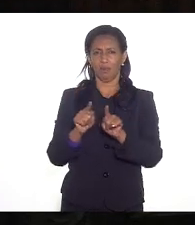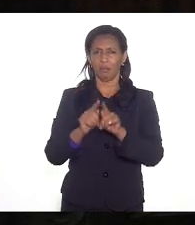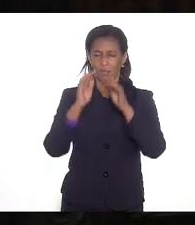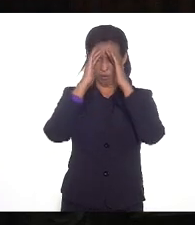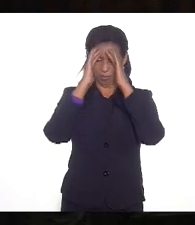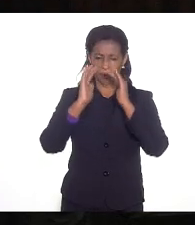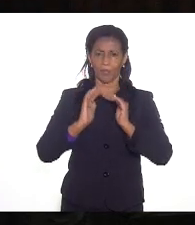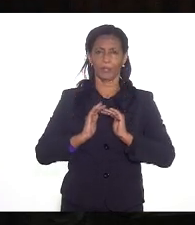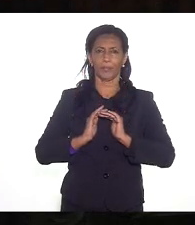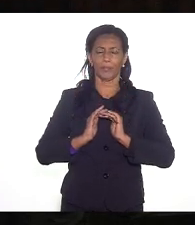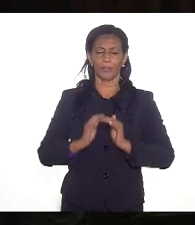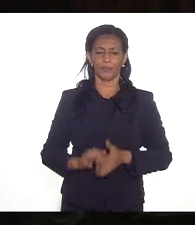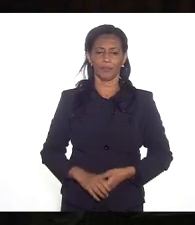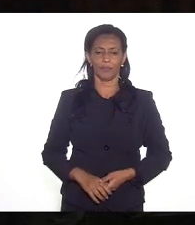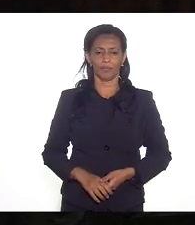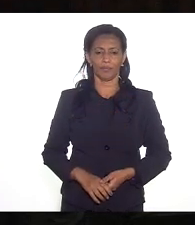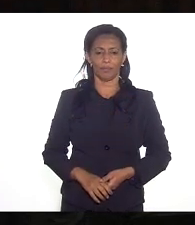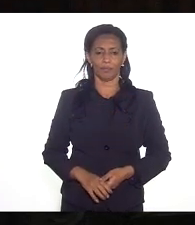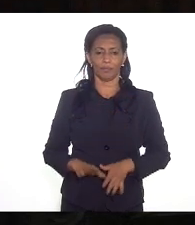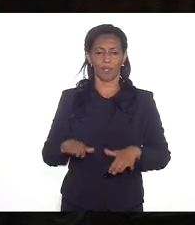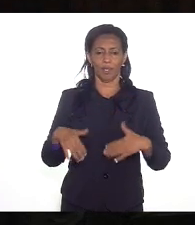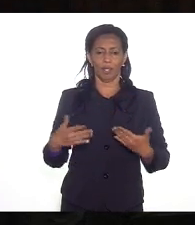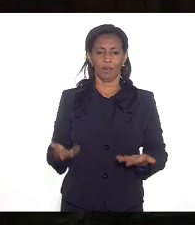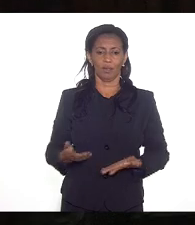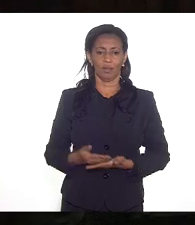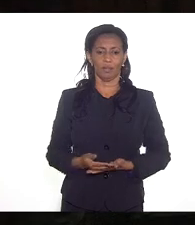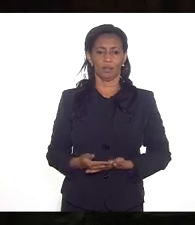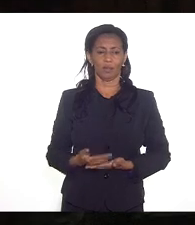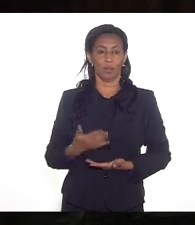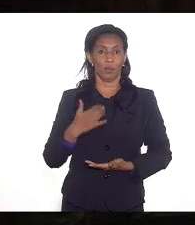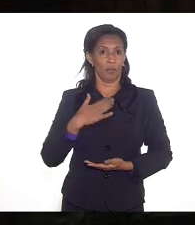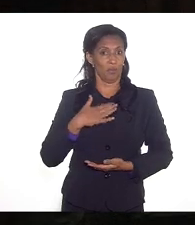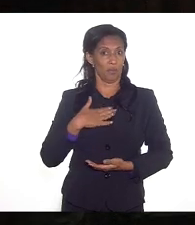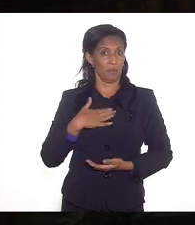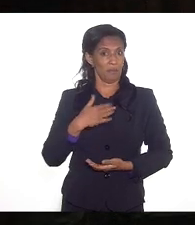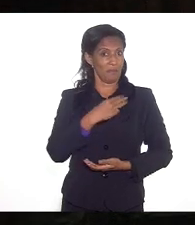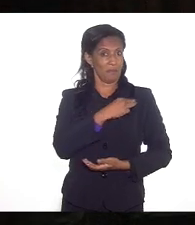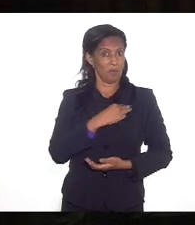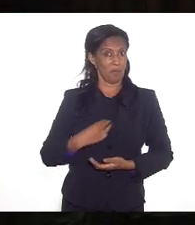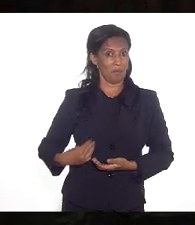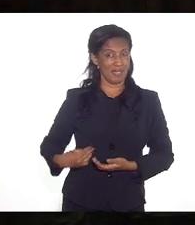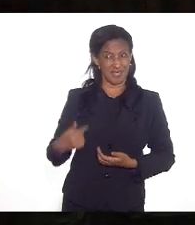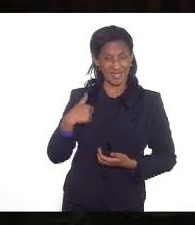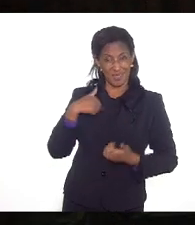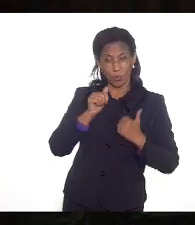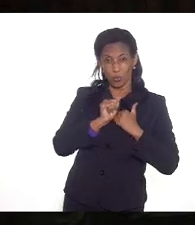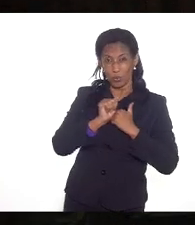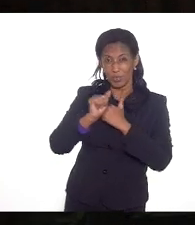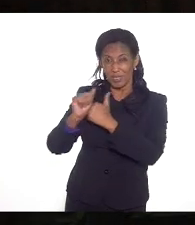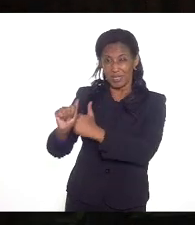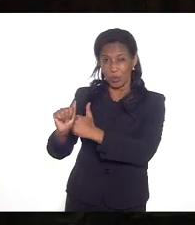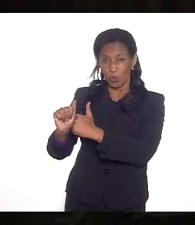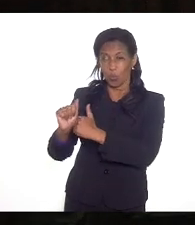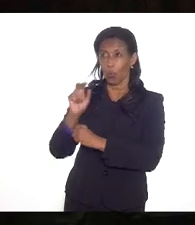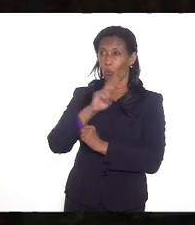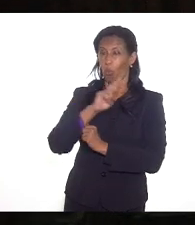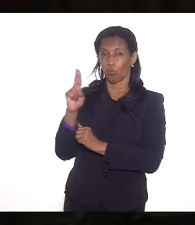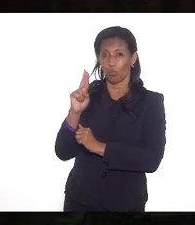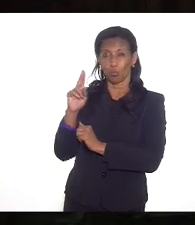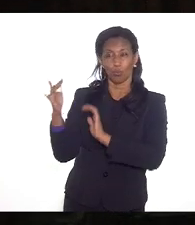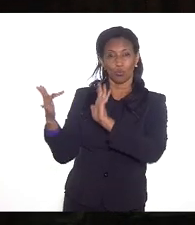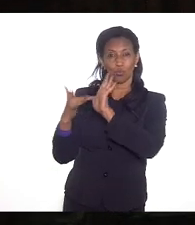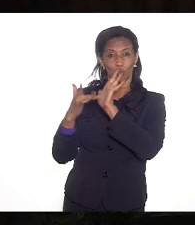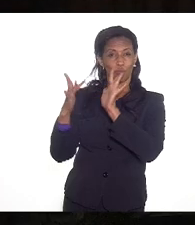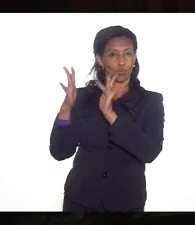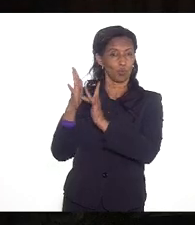respeitada e afinal o meu mestre o mestre aqui é o figo o nome de Jesus